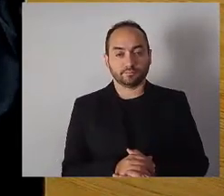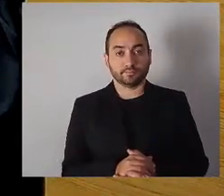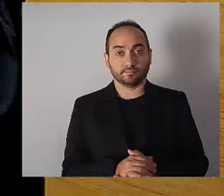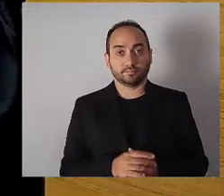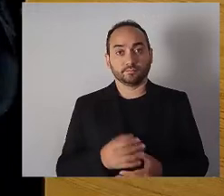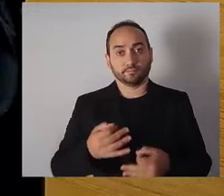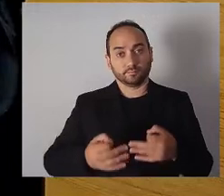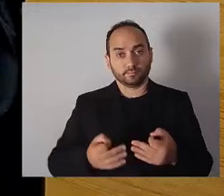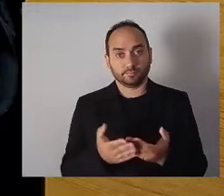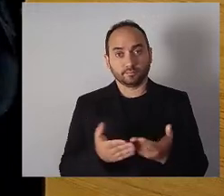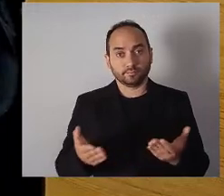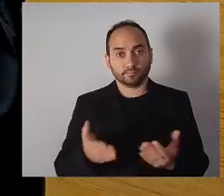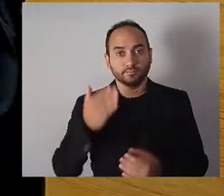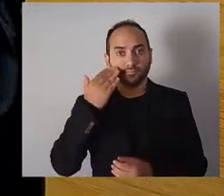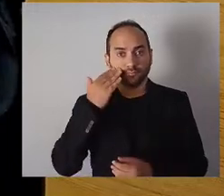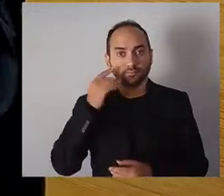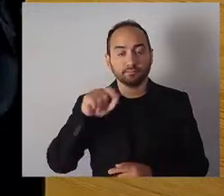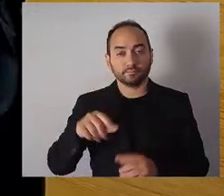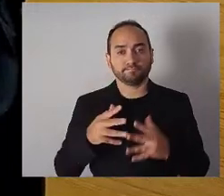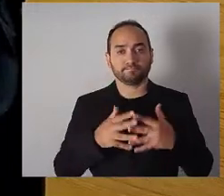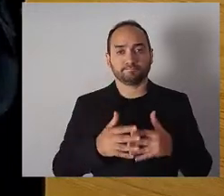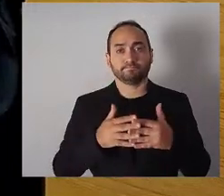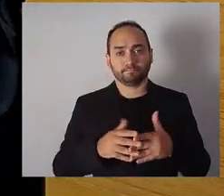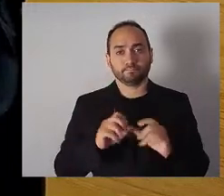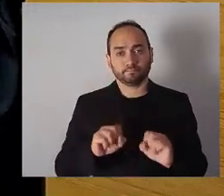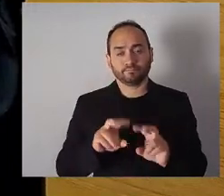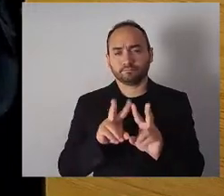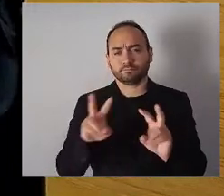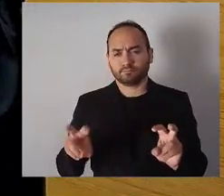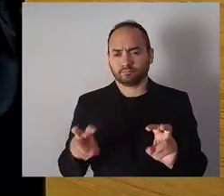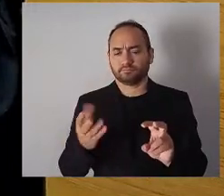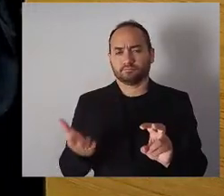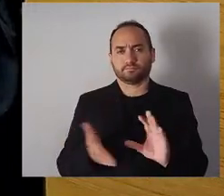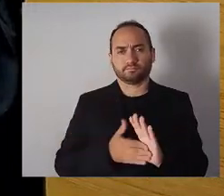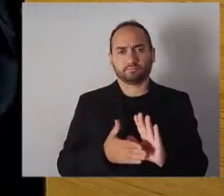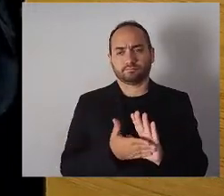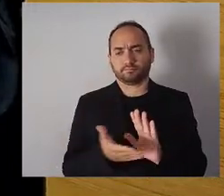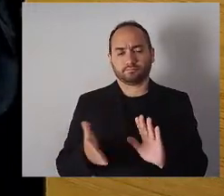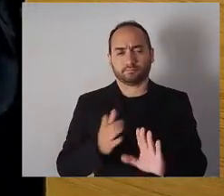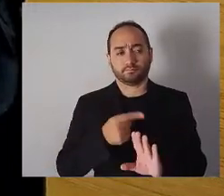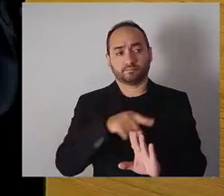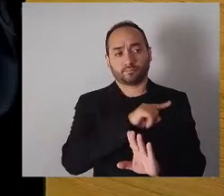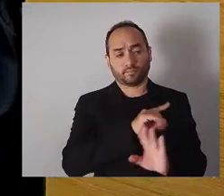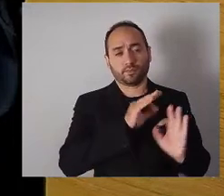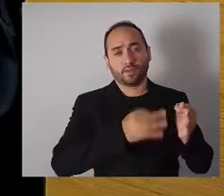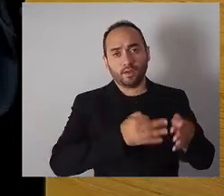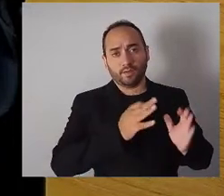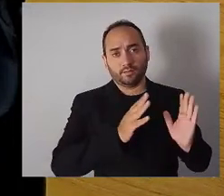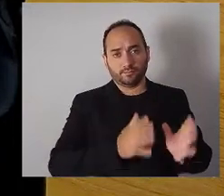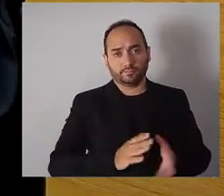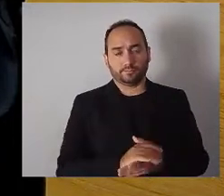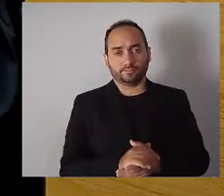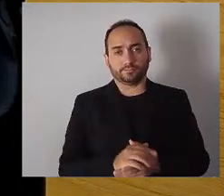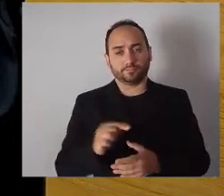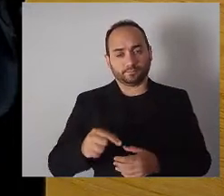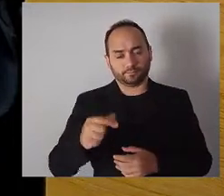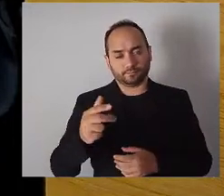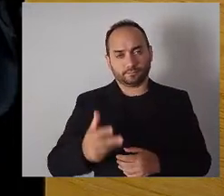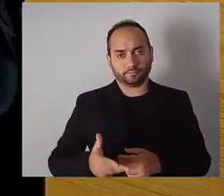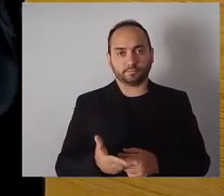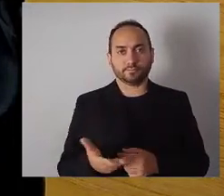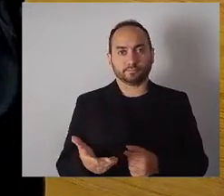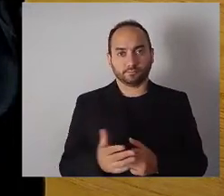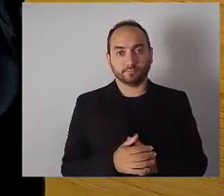Julgamentos de entendimentos conflitantes sobre os mesmos fatos que já foram julgados. Então, com essas brevíssimas